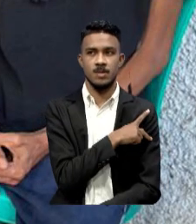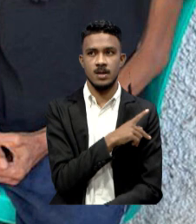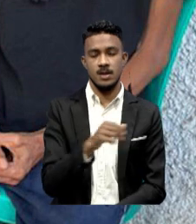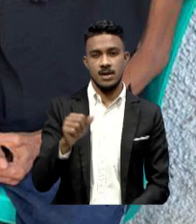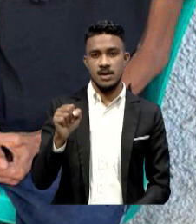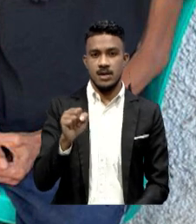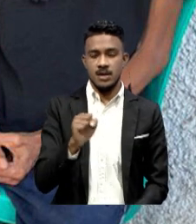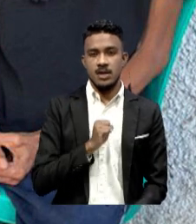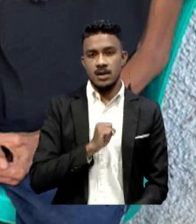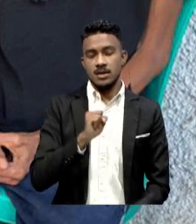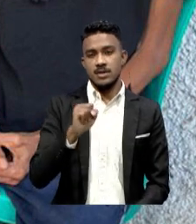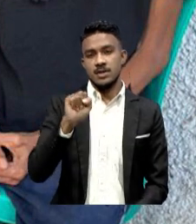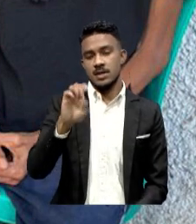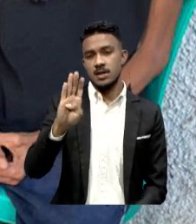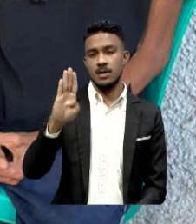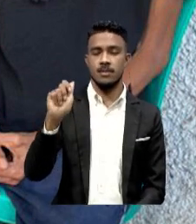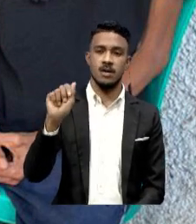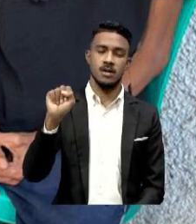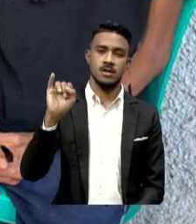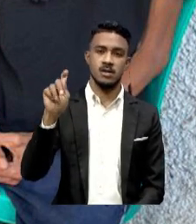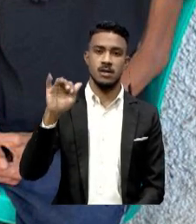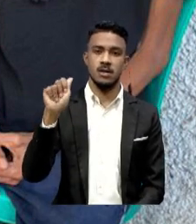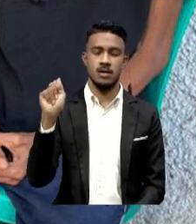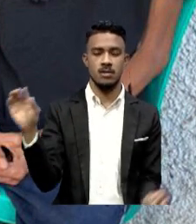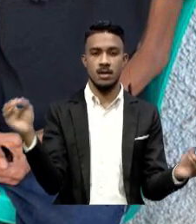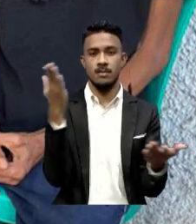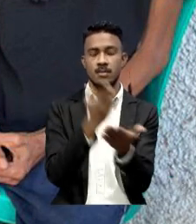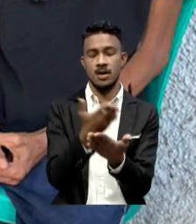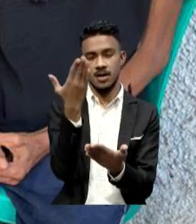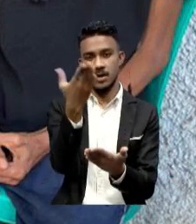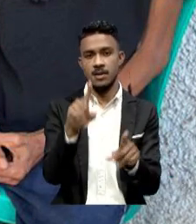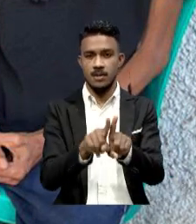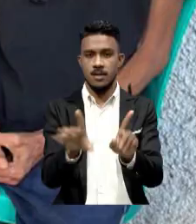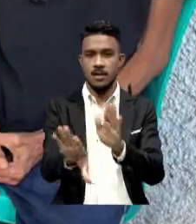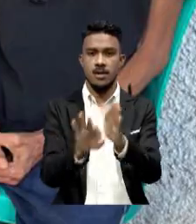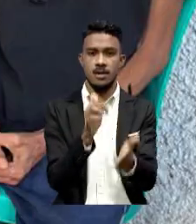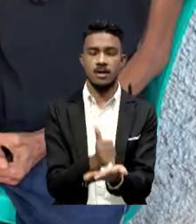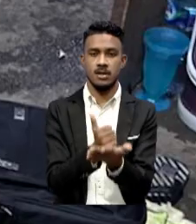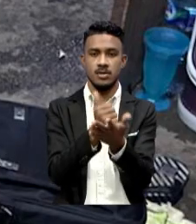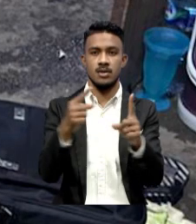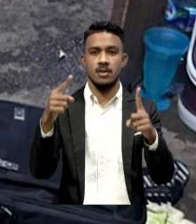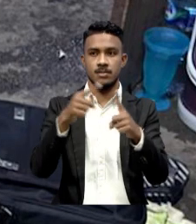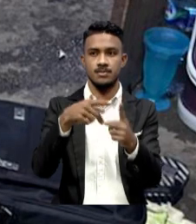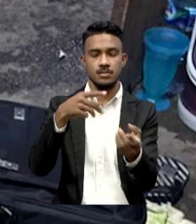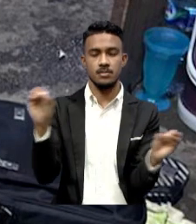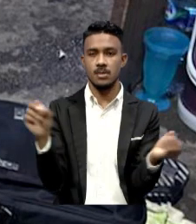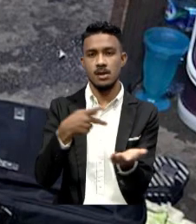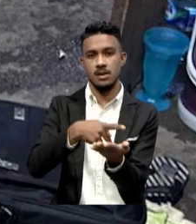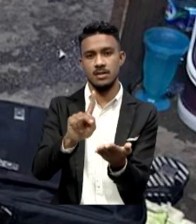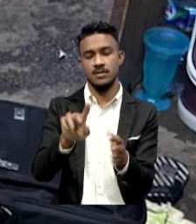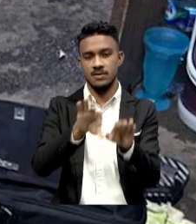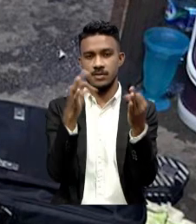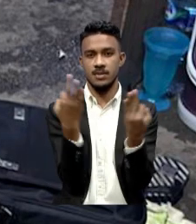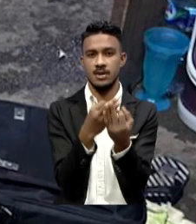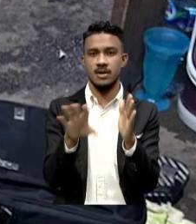ho Elena Suárez nia esperança la para de ia ne. Hafuin hetan tratamento gratuita, familia ne mos hetan graça